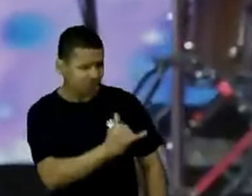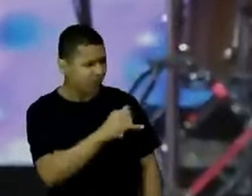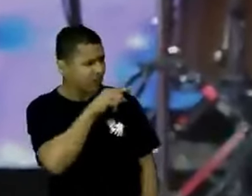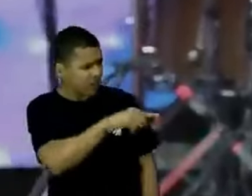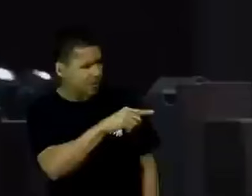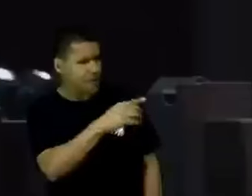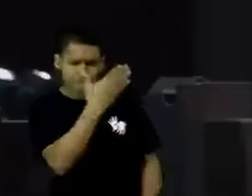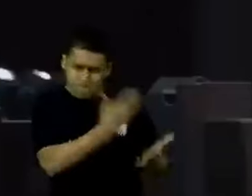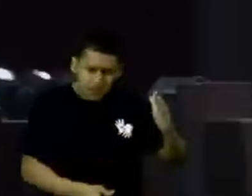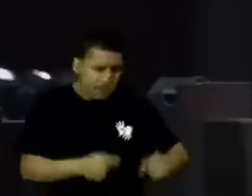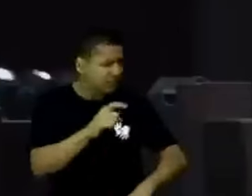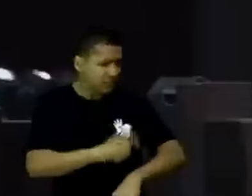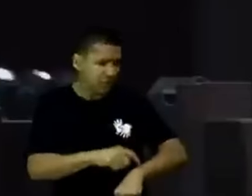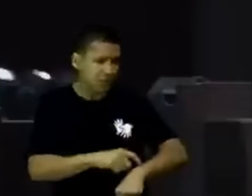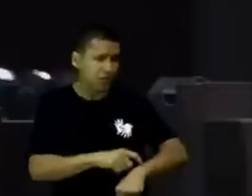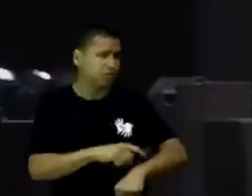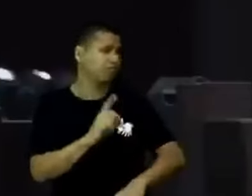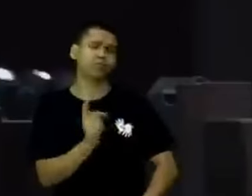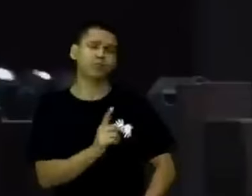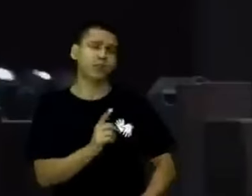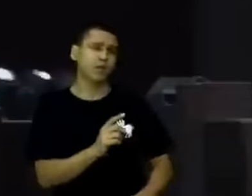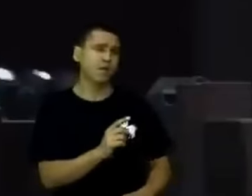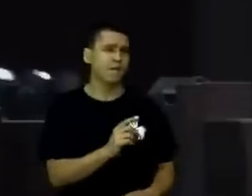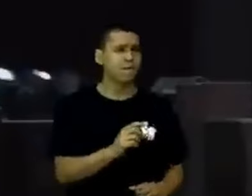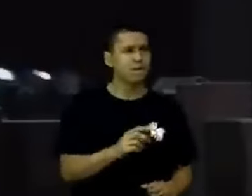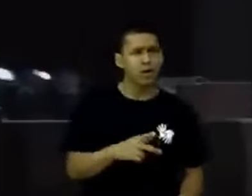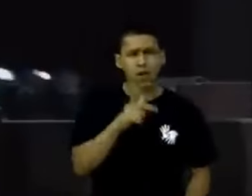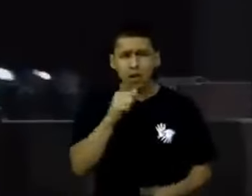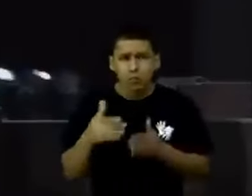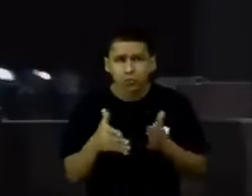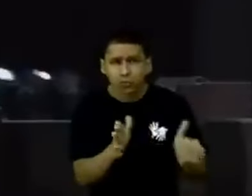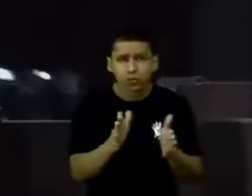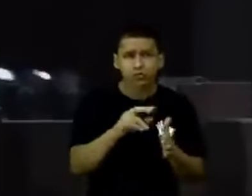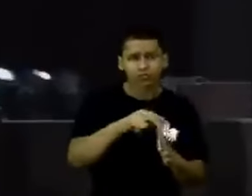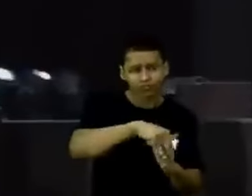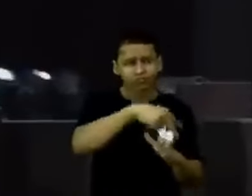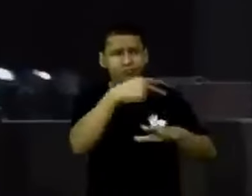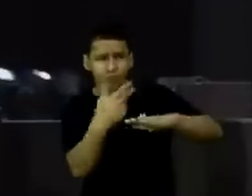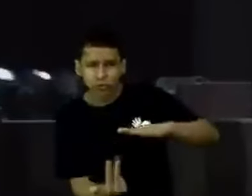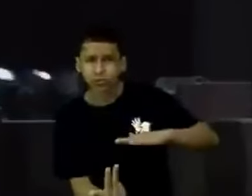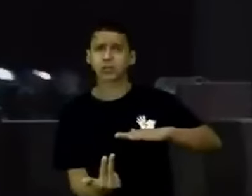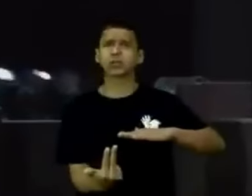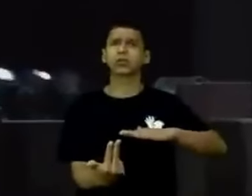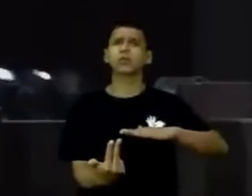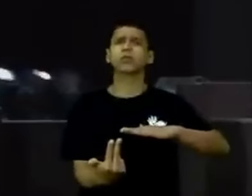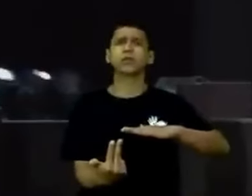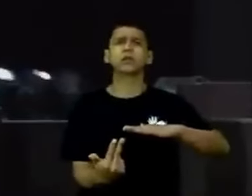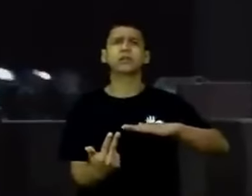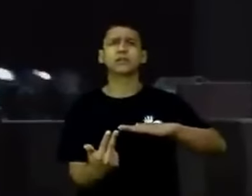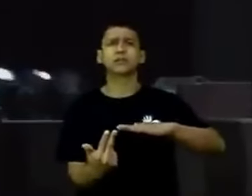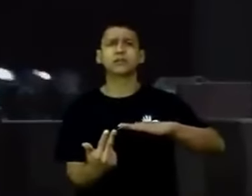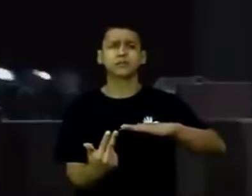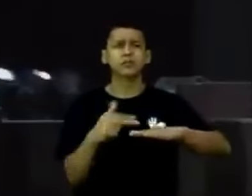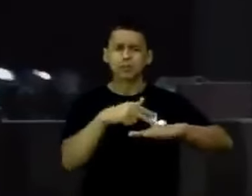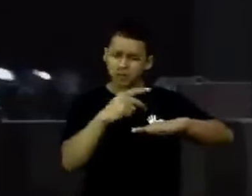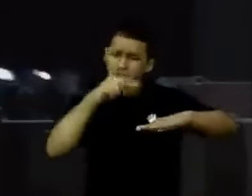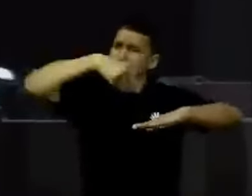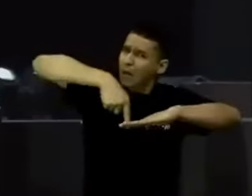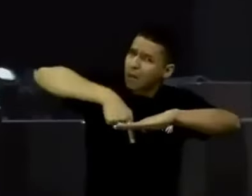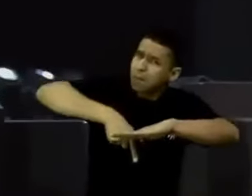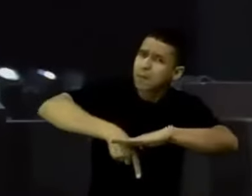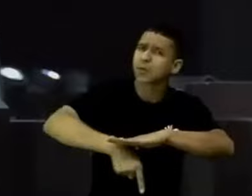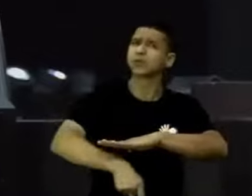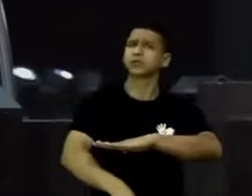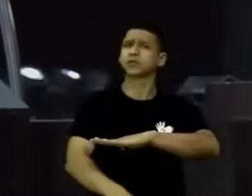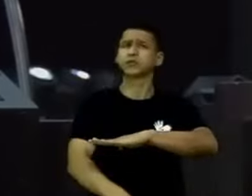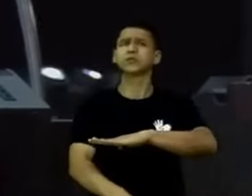tempo. Entra logo nesse Jordão. Mergulha logo nessas águas. Sai do raso, vai para o